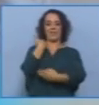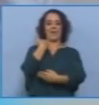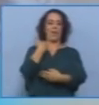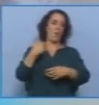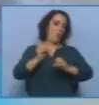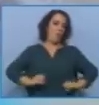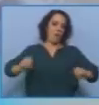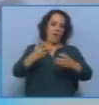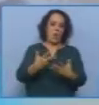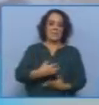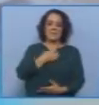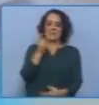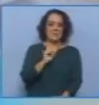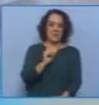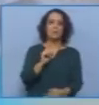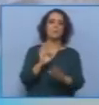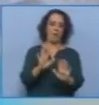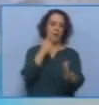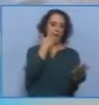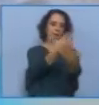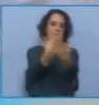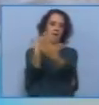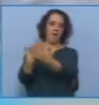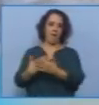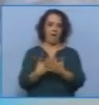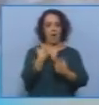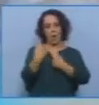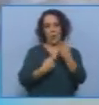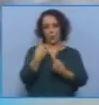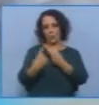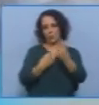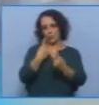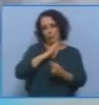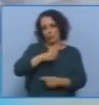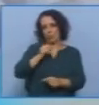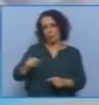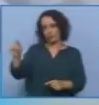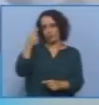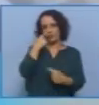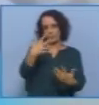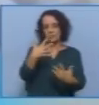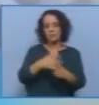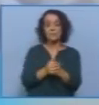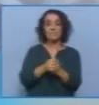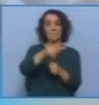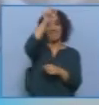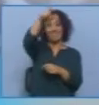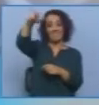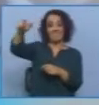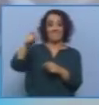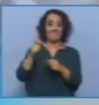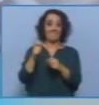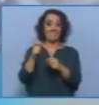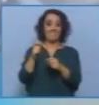não as sentimos na pele, mas estão muito agudas em algumas partes do mundo. E para esses cristãos, se calhar até mais do que